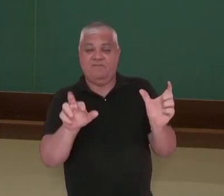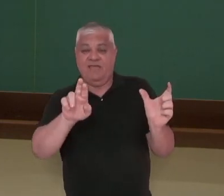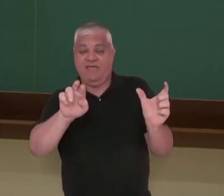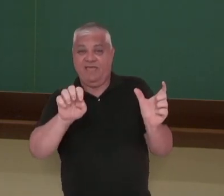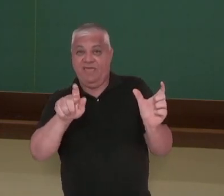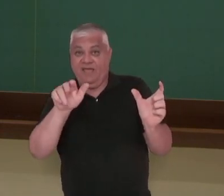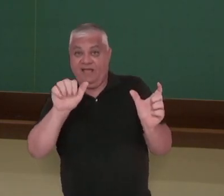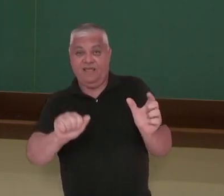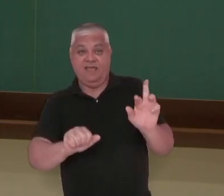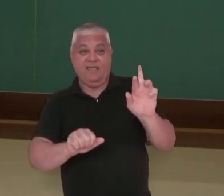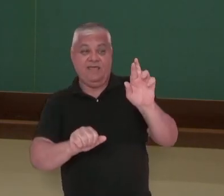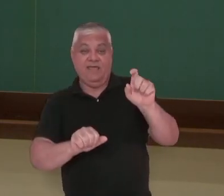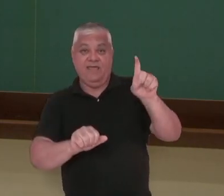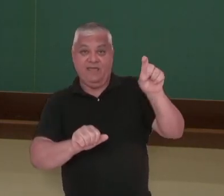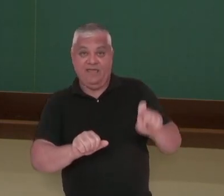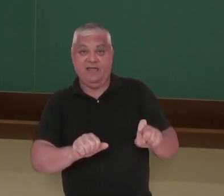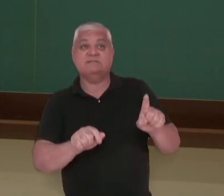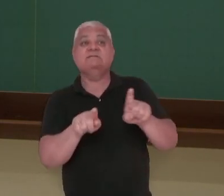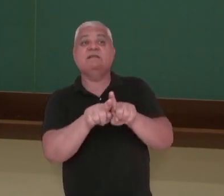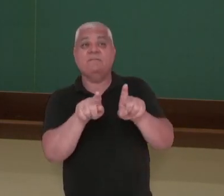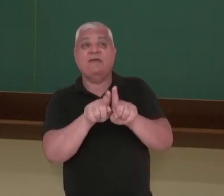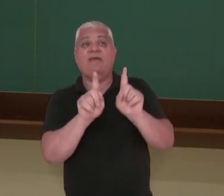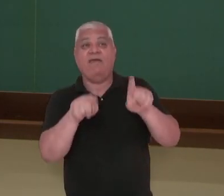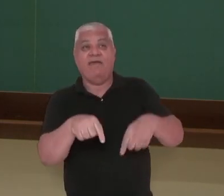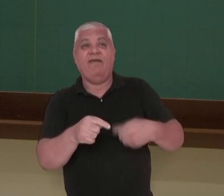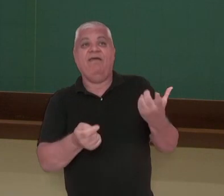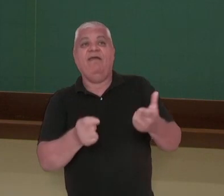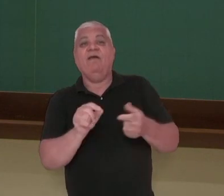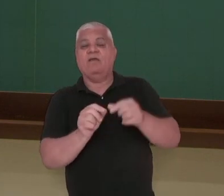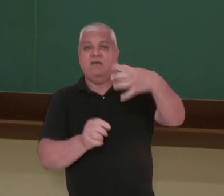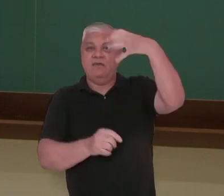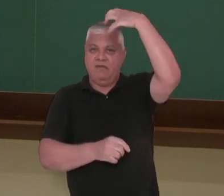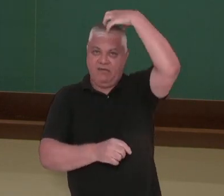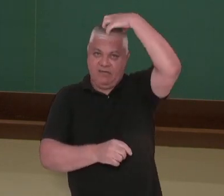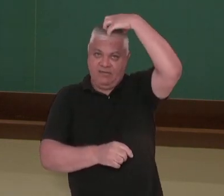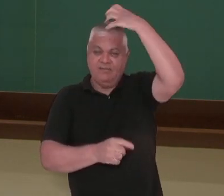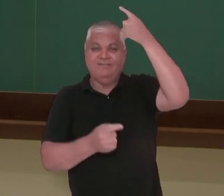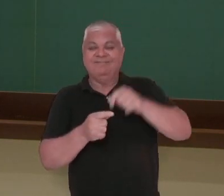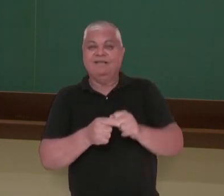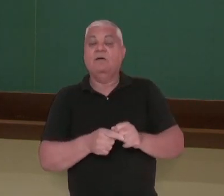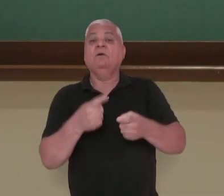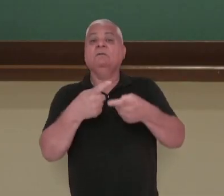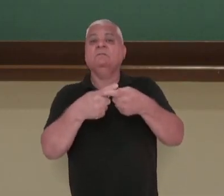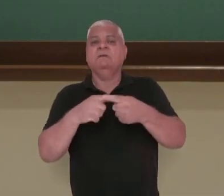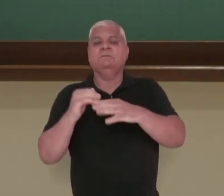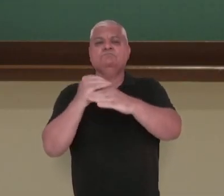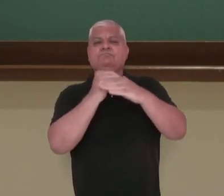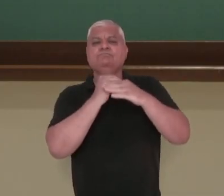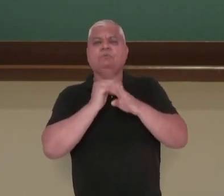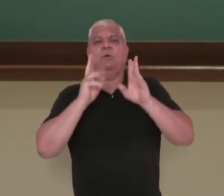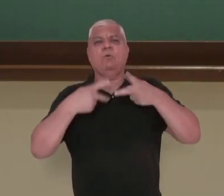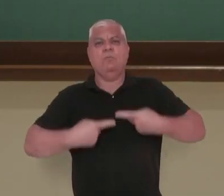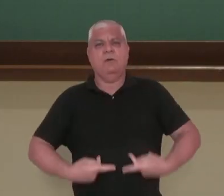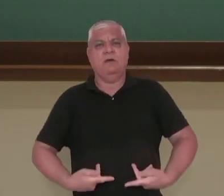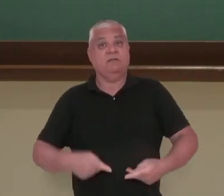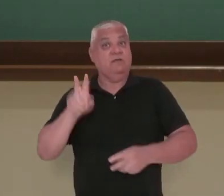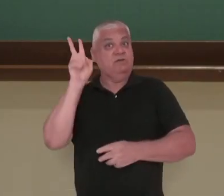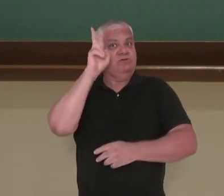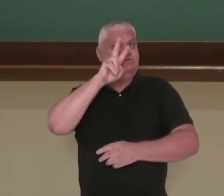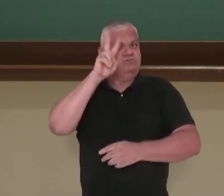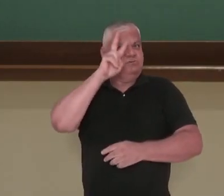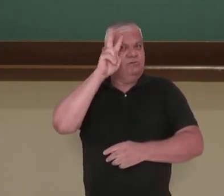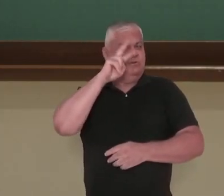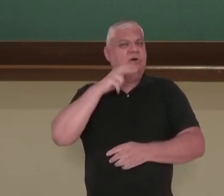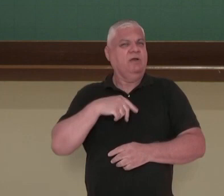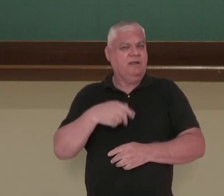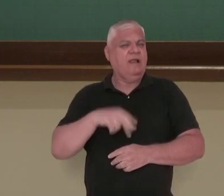rex, que é a palavra rei, já que cabe a ele justamente guiar as ações humanas. Isso porque vamos lembrar na aula de história, né? No